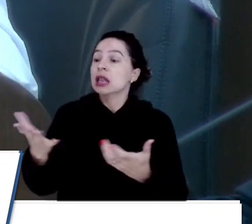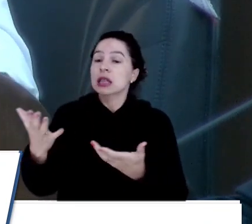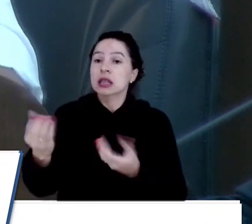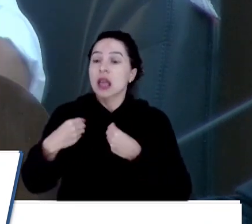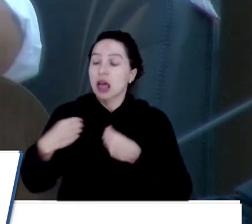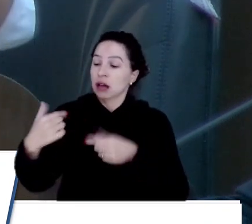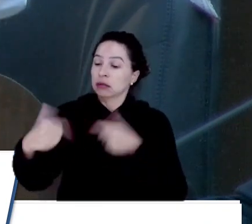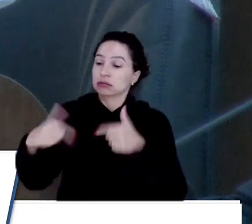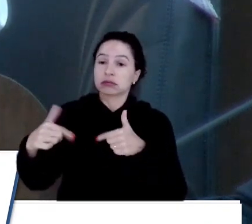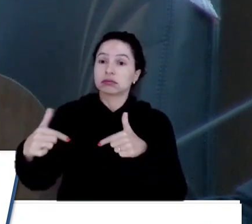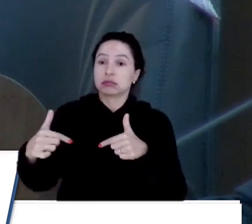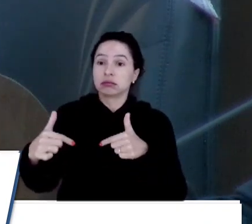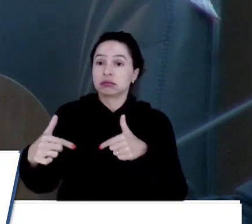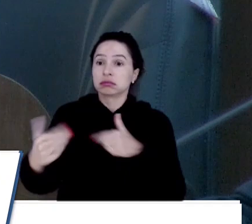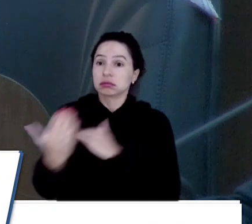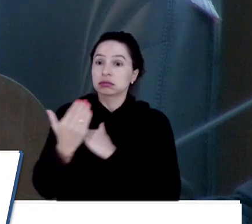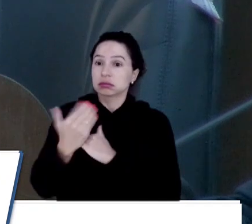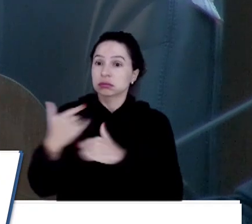pescar. Nós